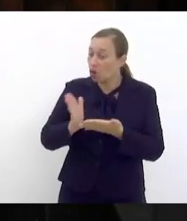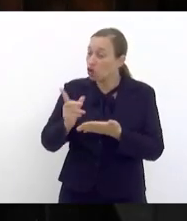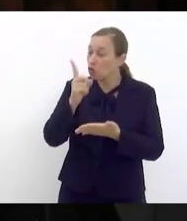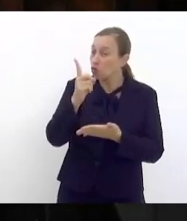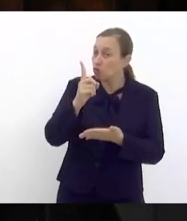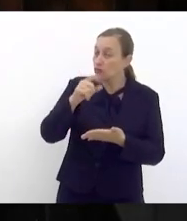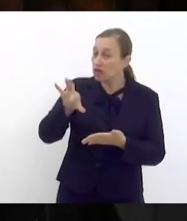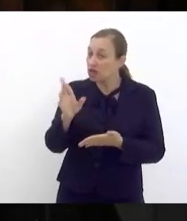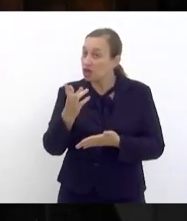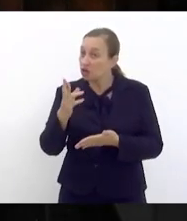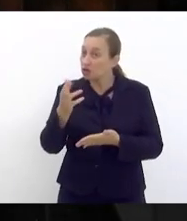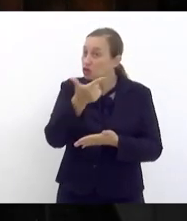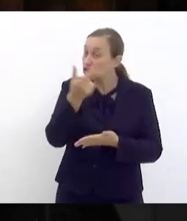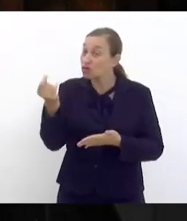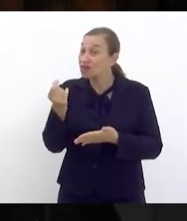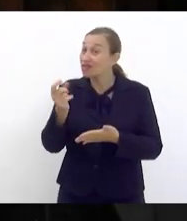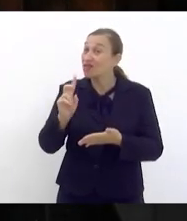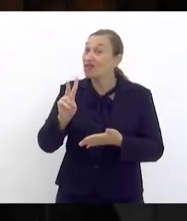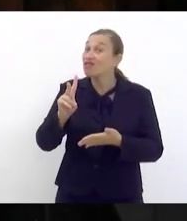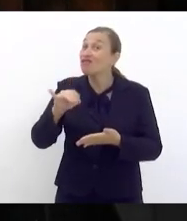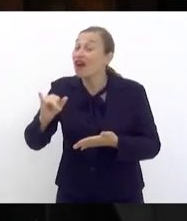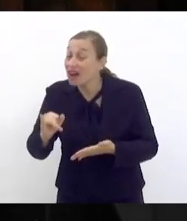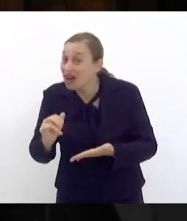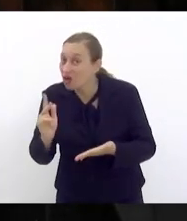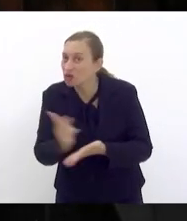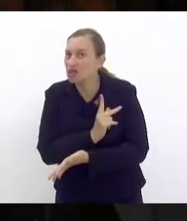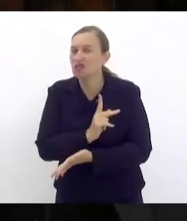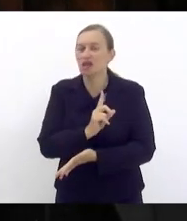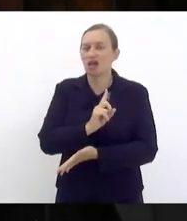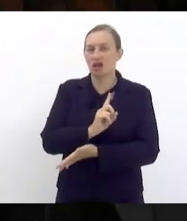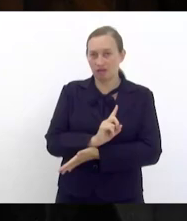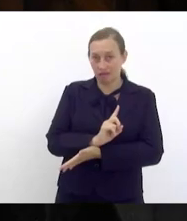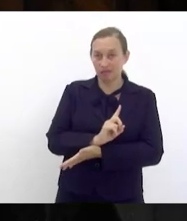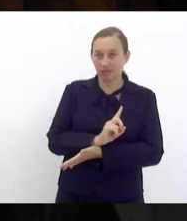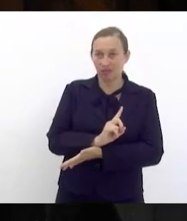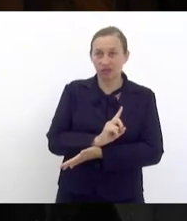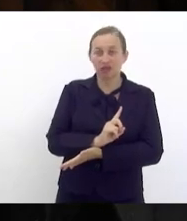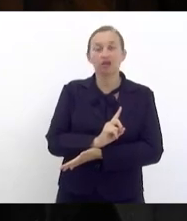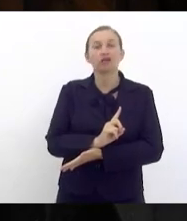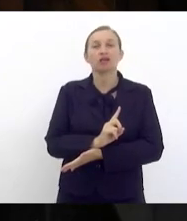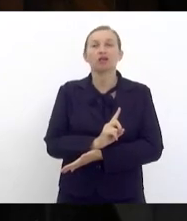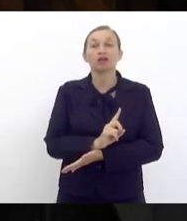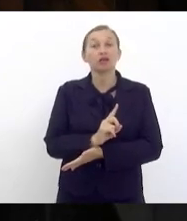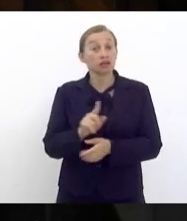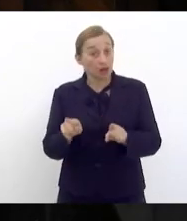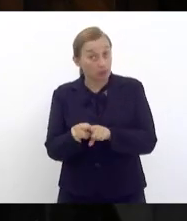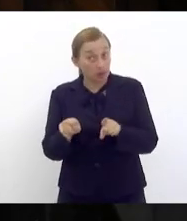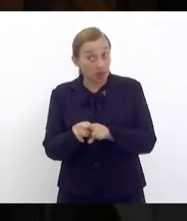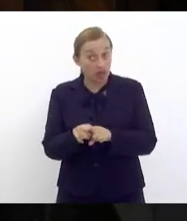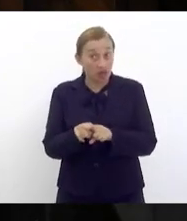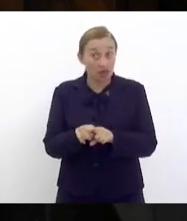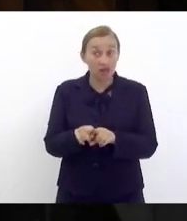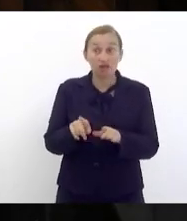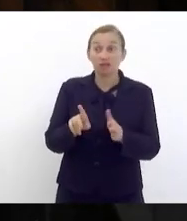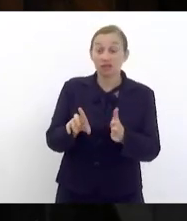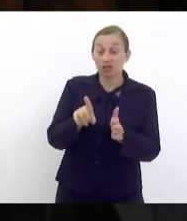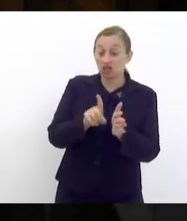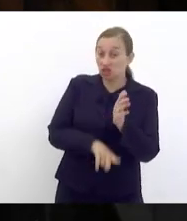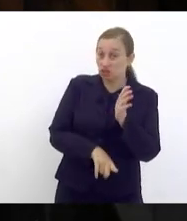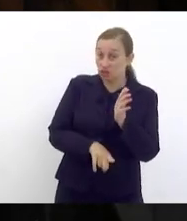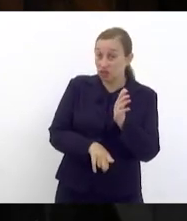e 200. Vai ocorrer, ainda não ocorreu, assim mesmo compensando o pagamento do serviço da